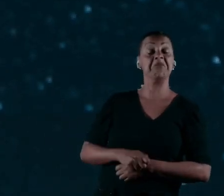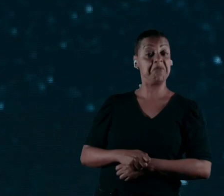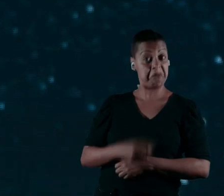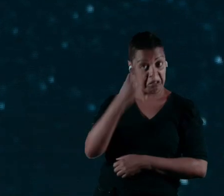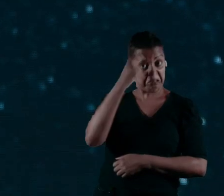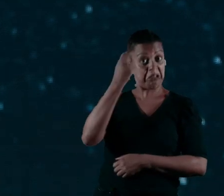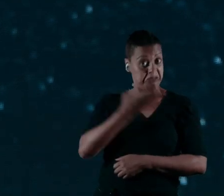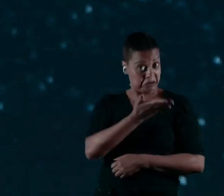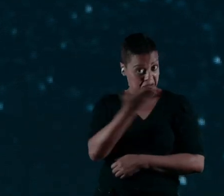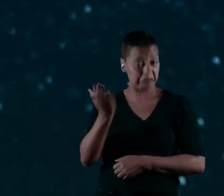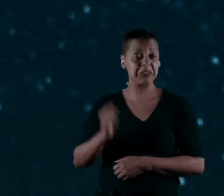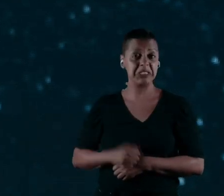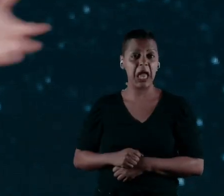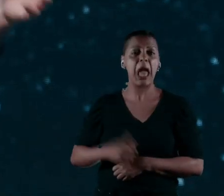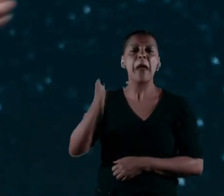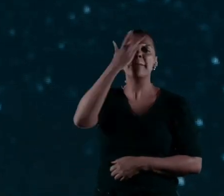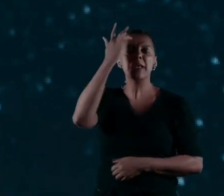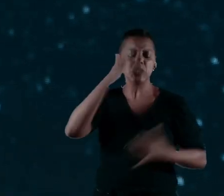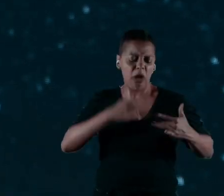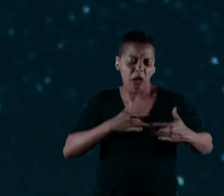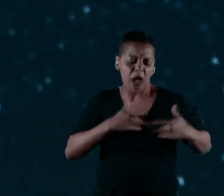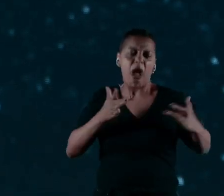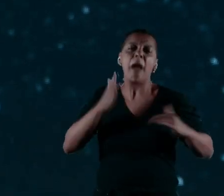Pessoas que praticam a generosidade são